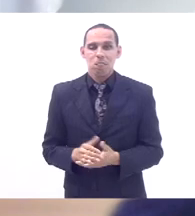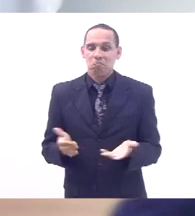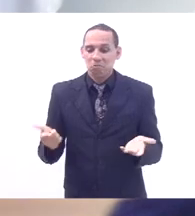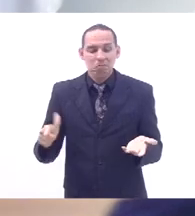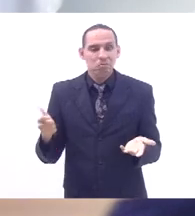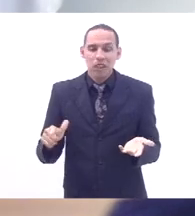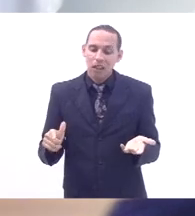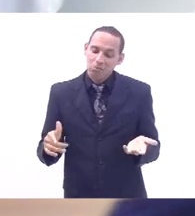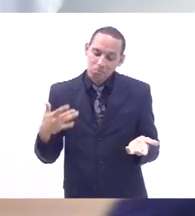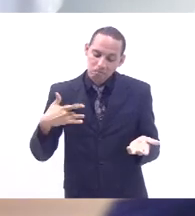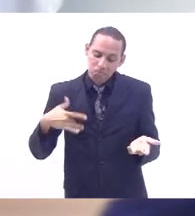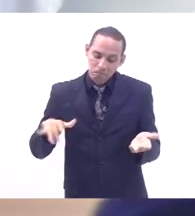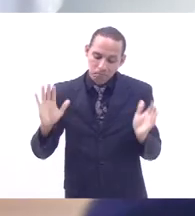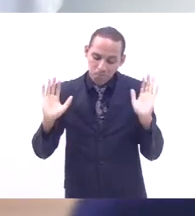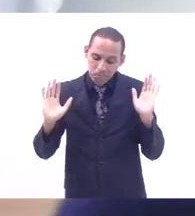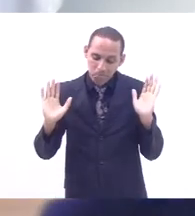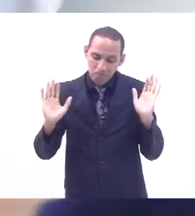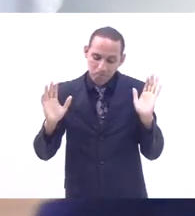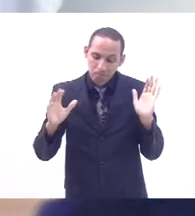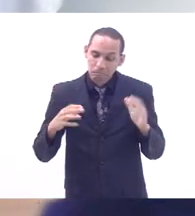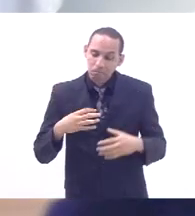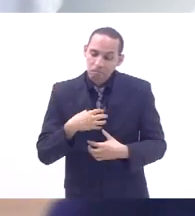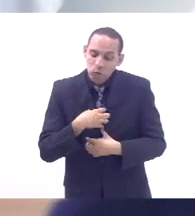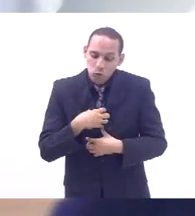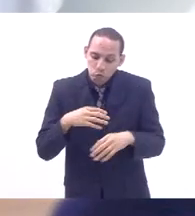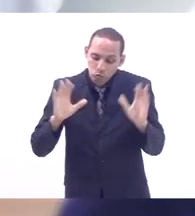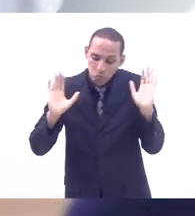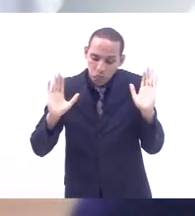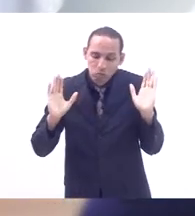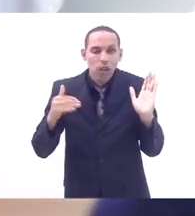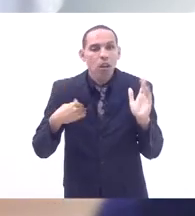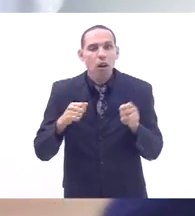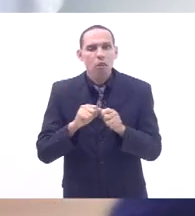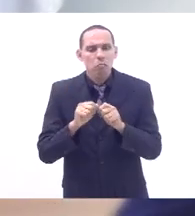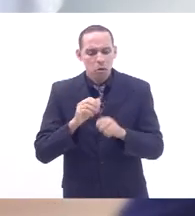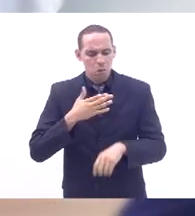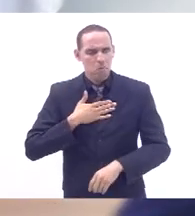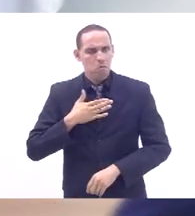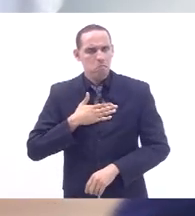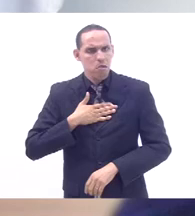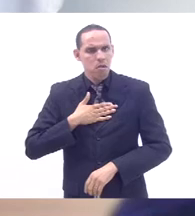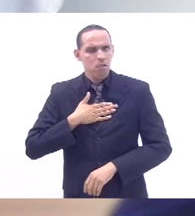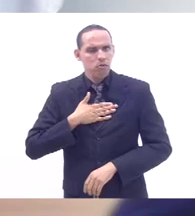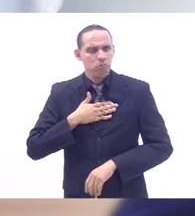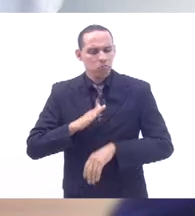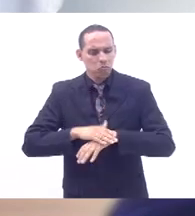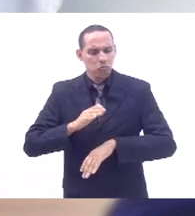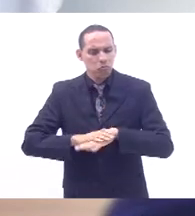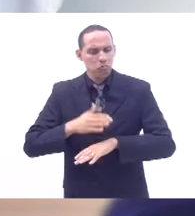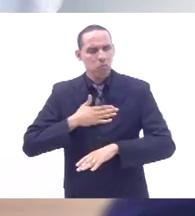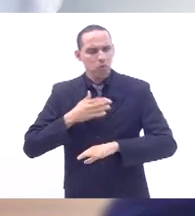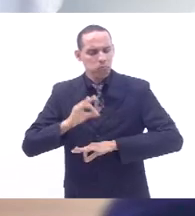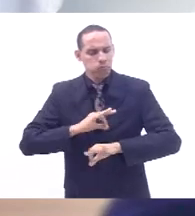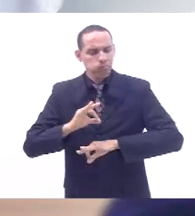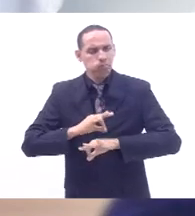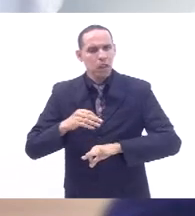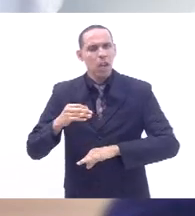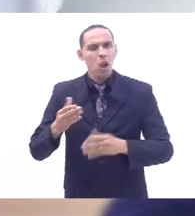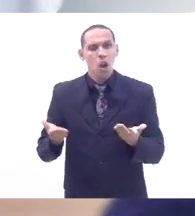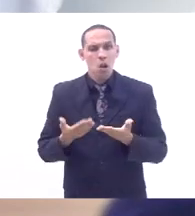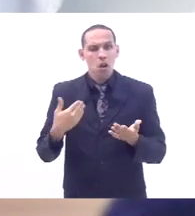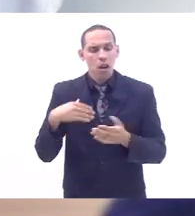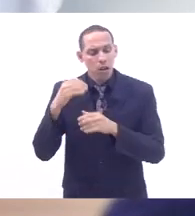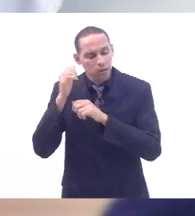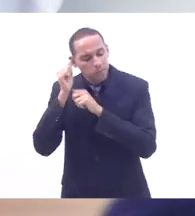só lamento, sinto muito, eu vou fazer o meu todo dia. Hoje eu durmo com a minha cabeça